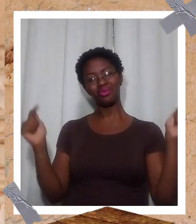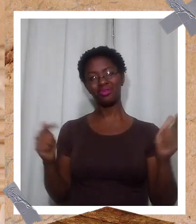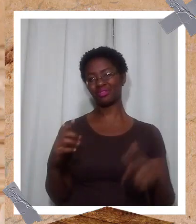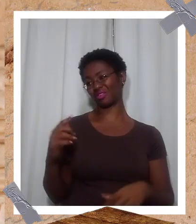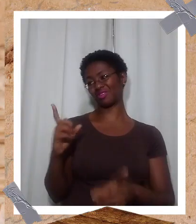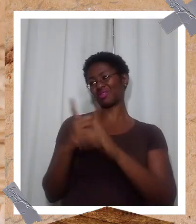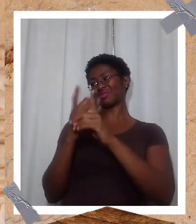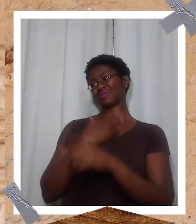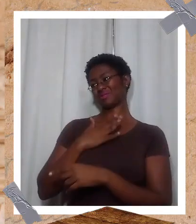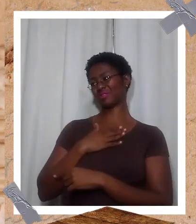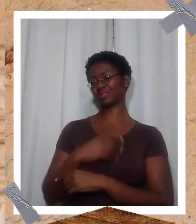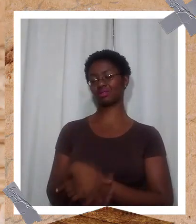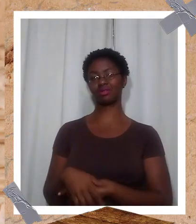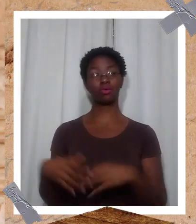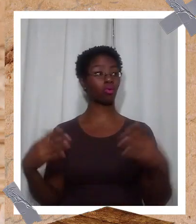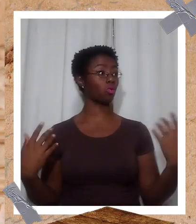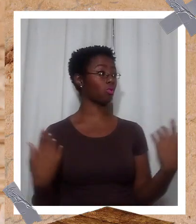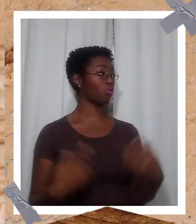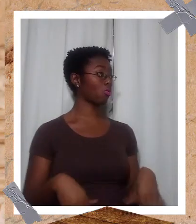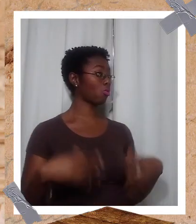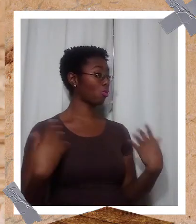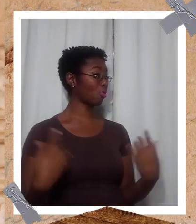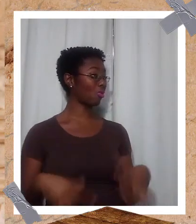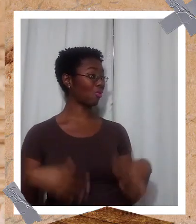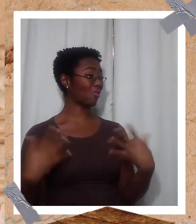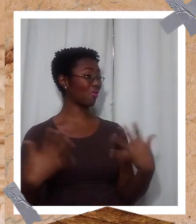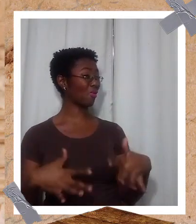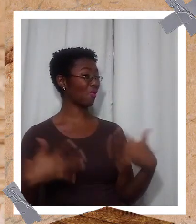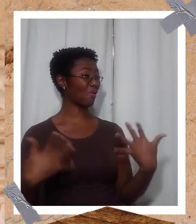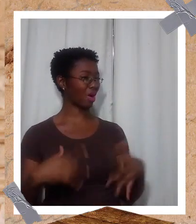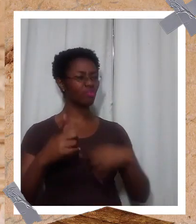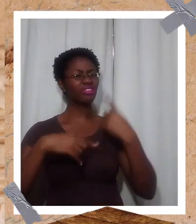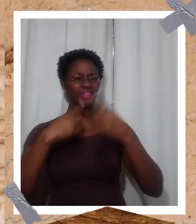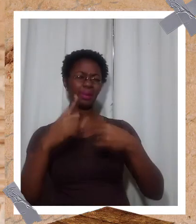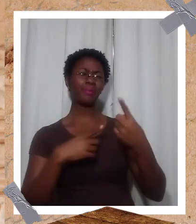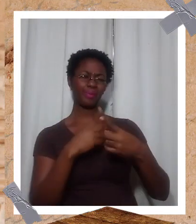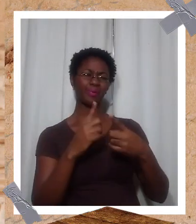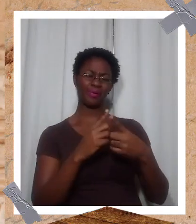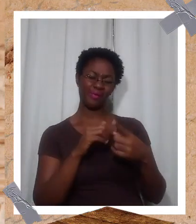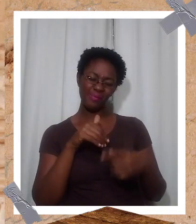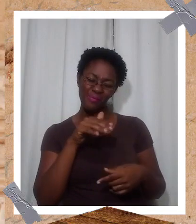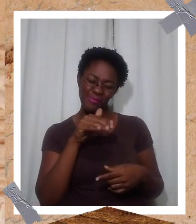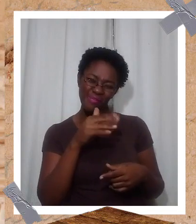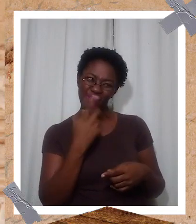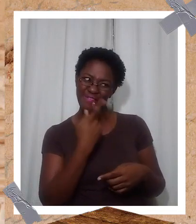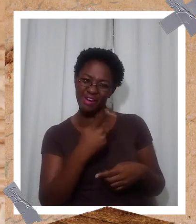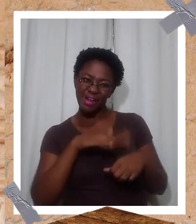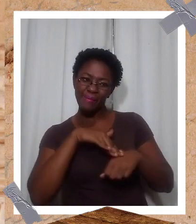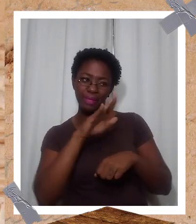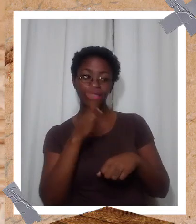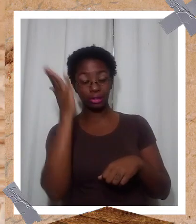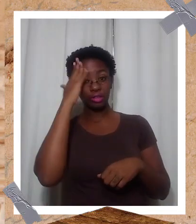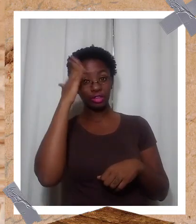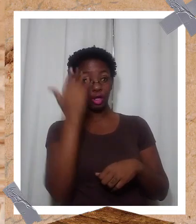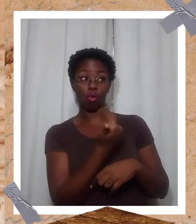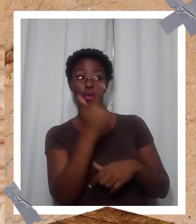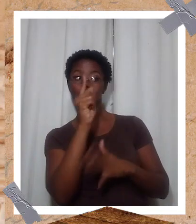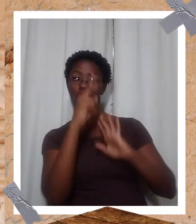Uau, Nietzsche, enfim. A gente vai explorar mais isso logo, logo, porque eu sei que tiveram outras